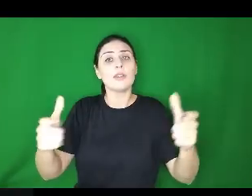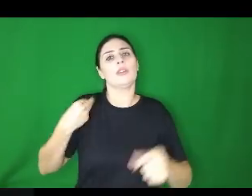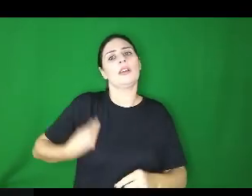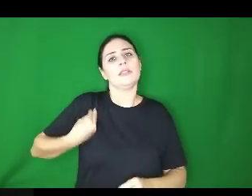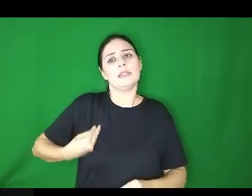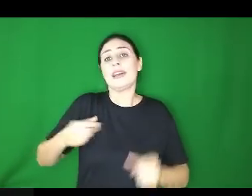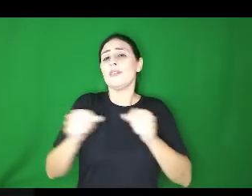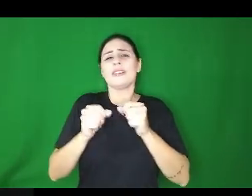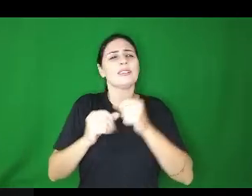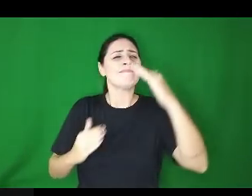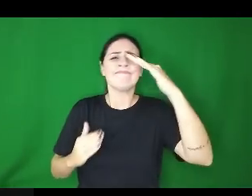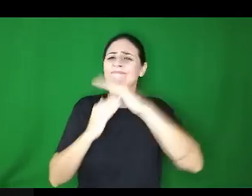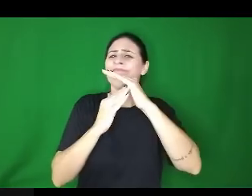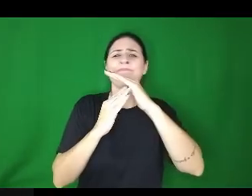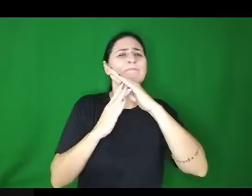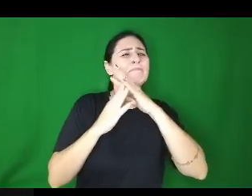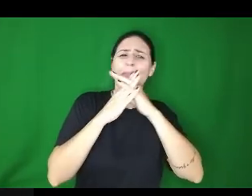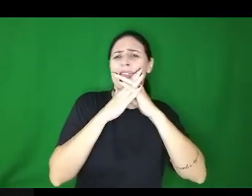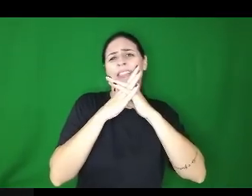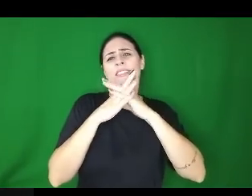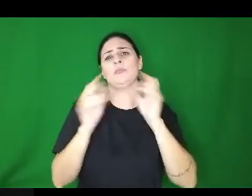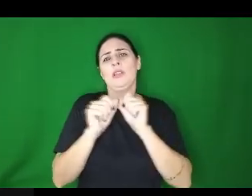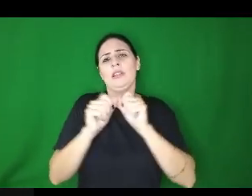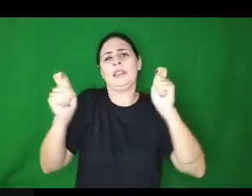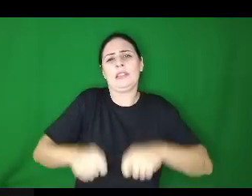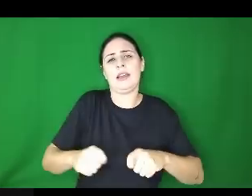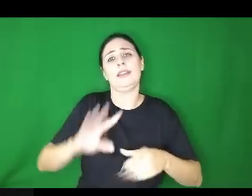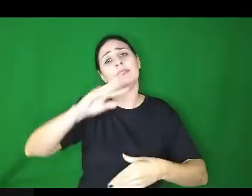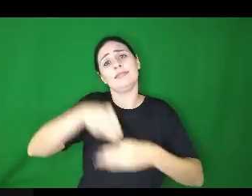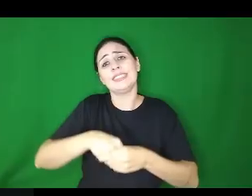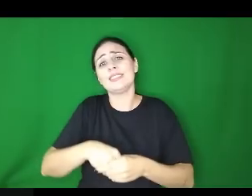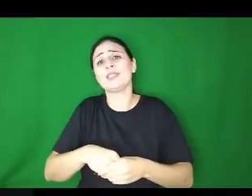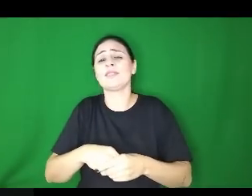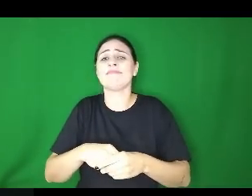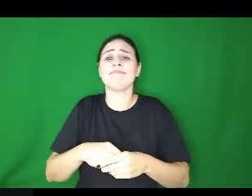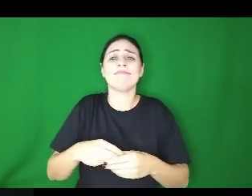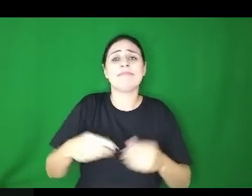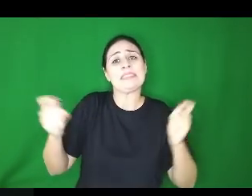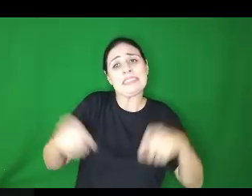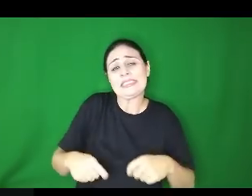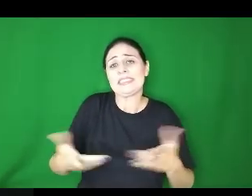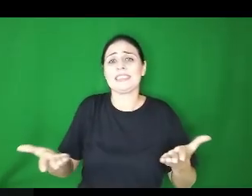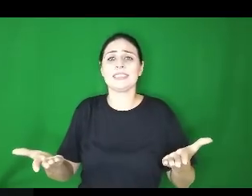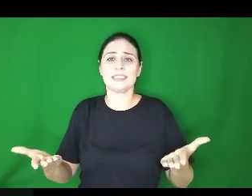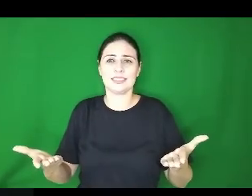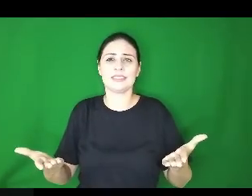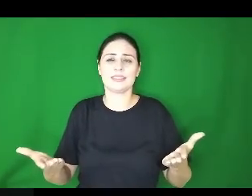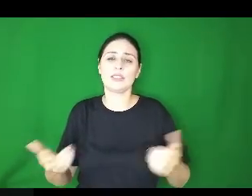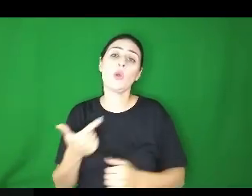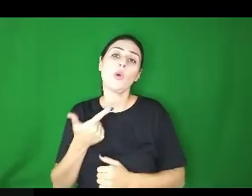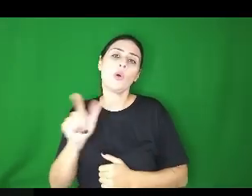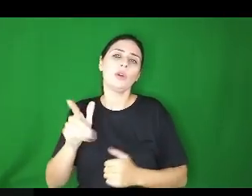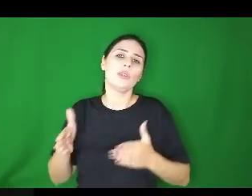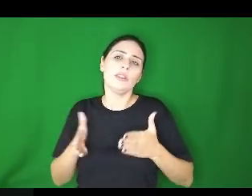o máximo que pode. Fazer o máximo que pode, ter a certeza que faz o máximo que pode. E aí, isso é suficiente, se você tem a certeza que você